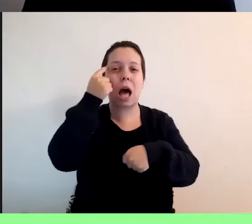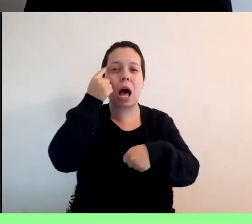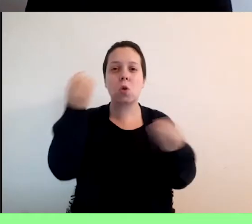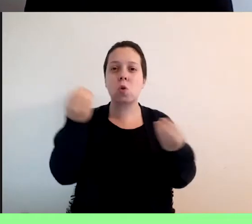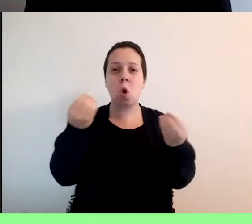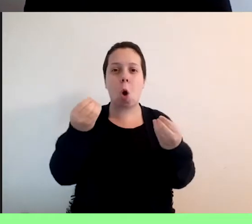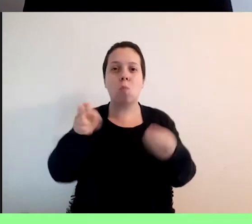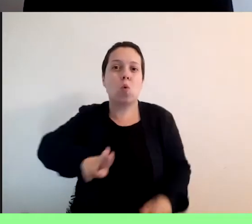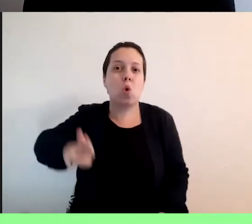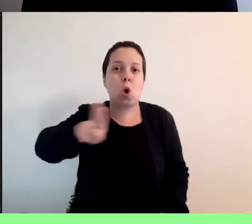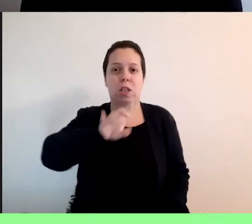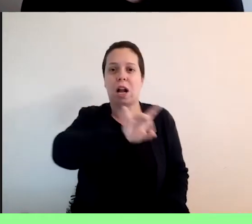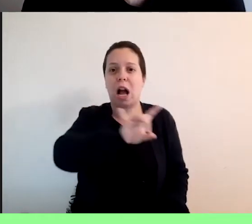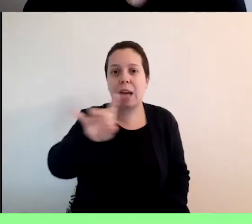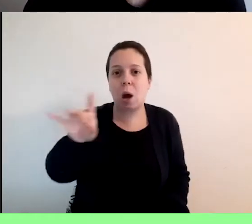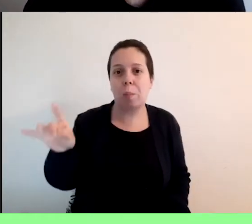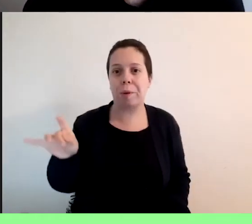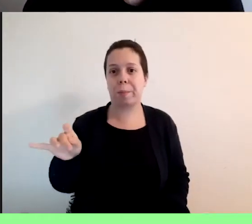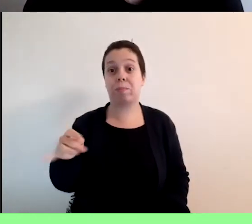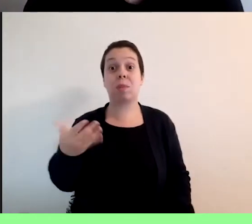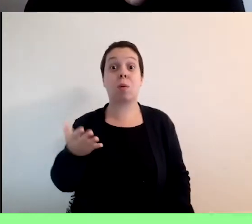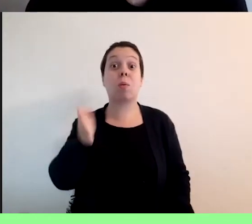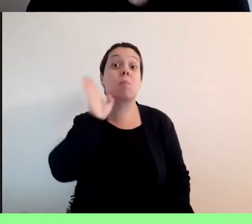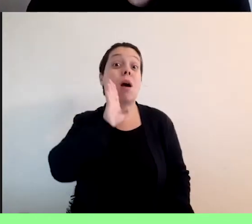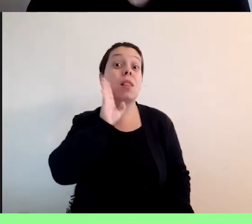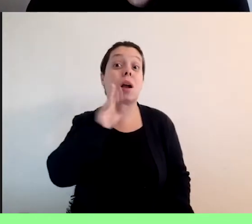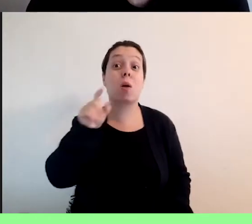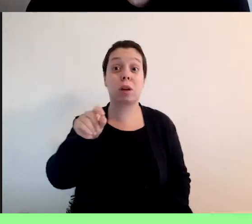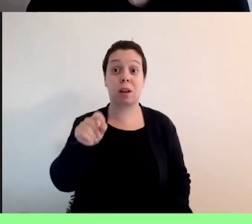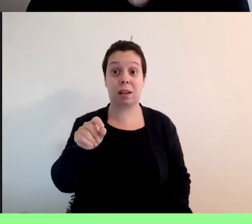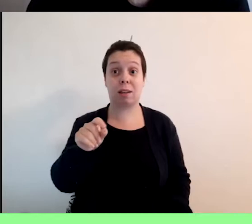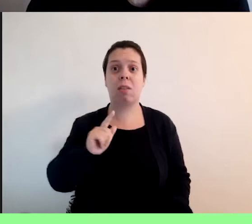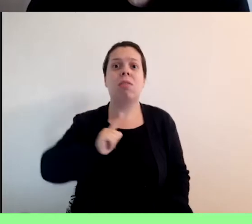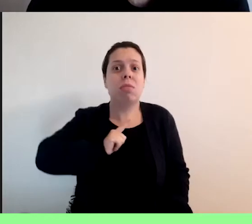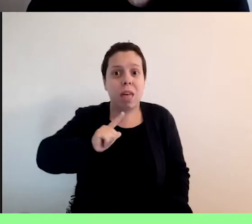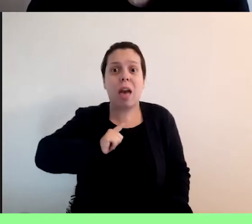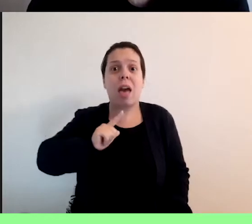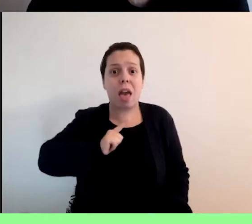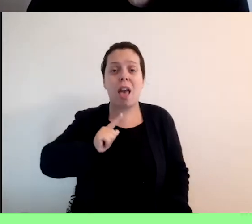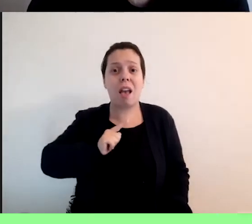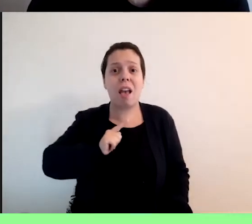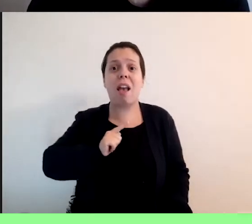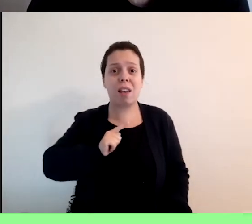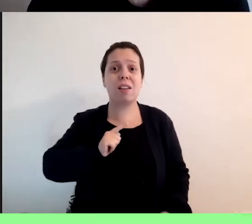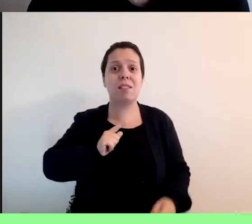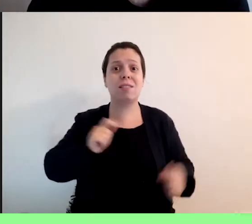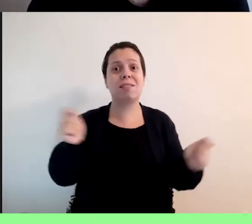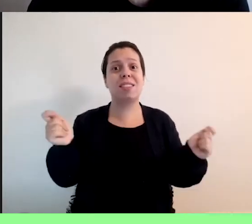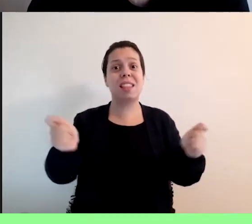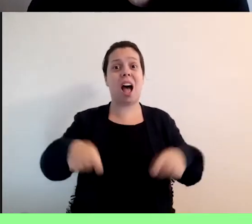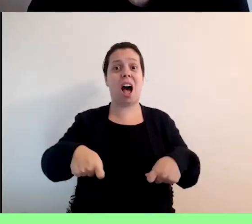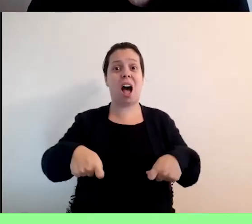o mais legal é que a gente tem as ferramentas todas, só que a gente não explora,